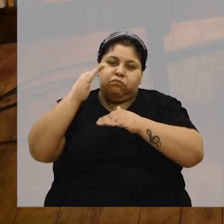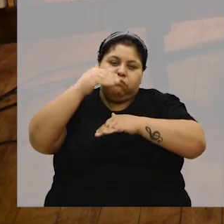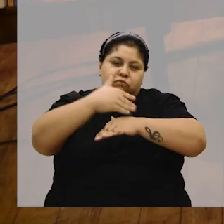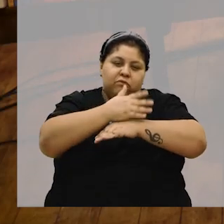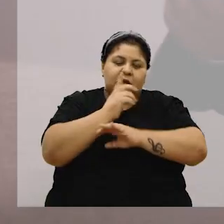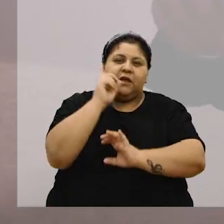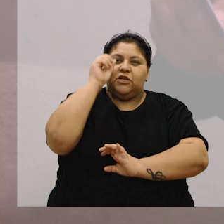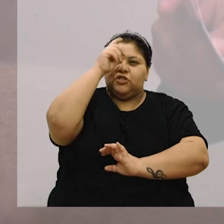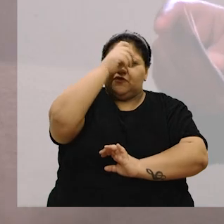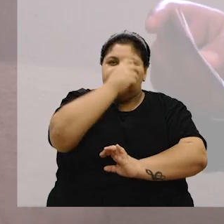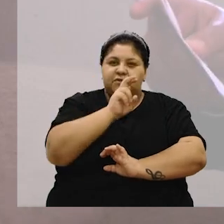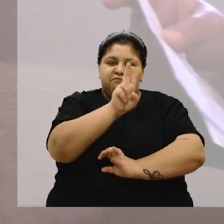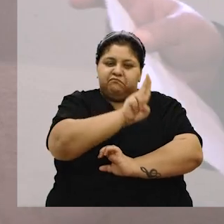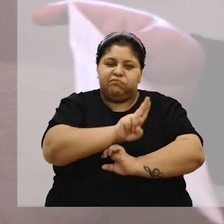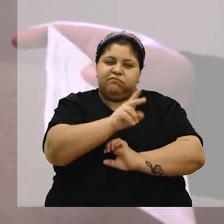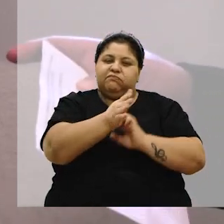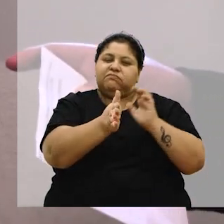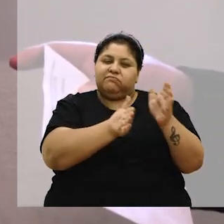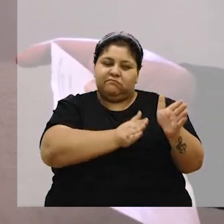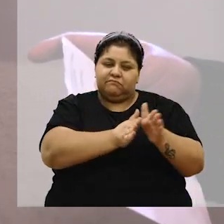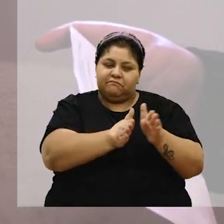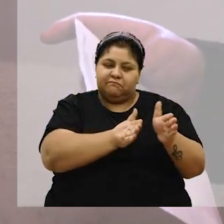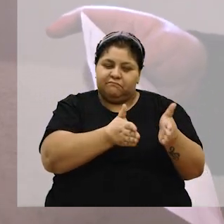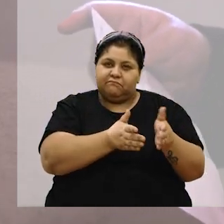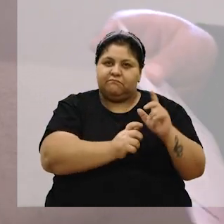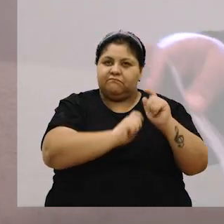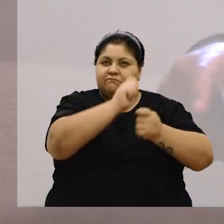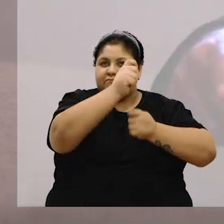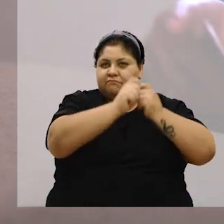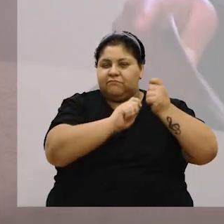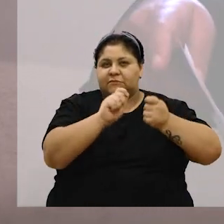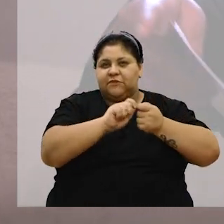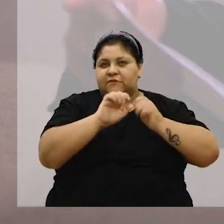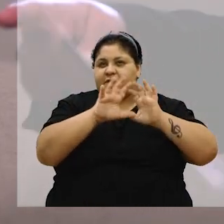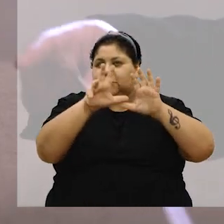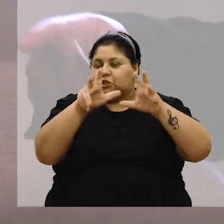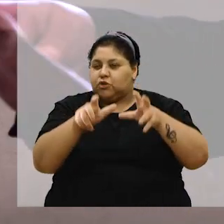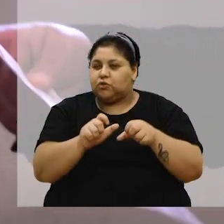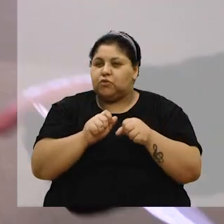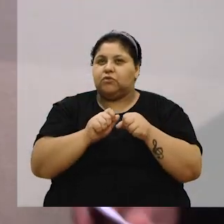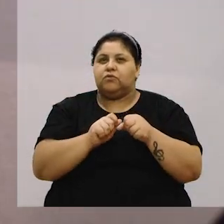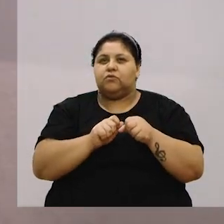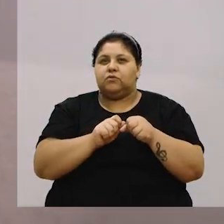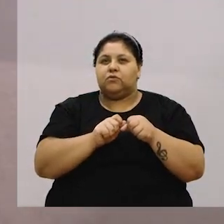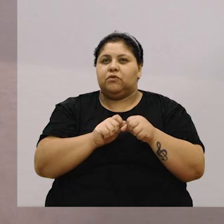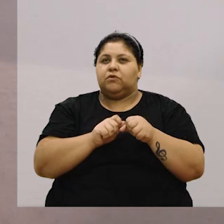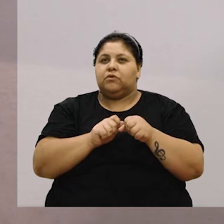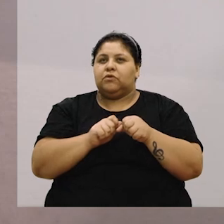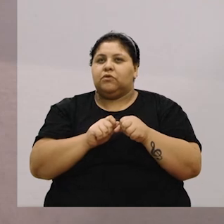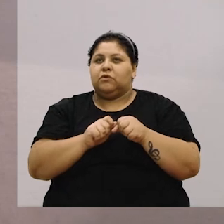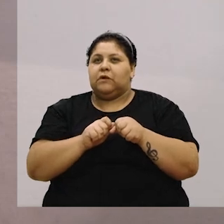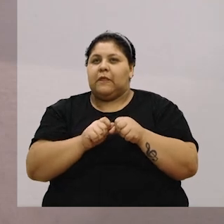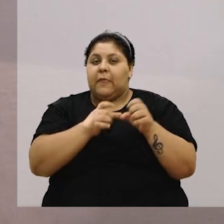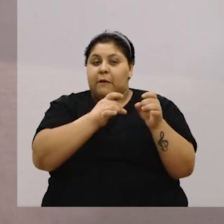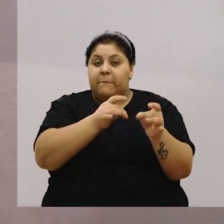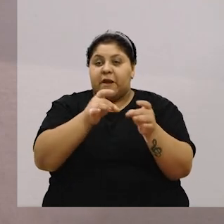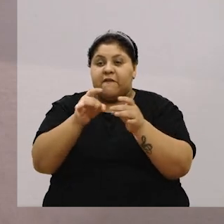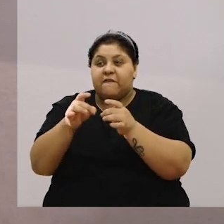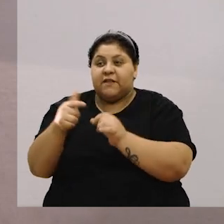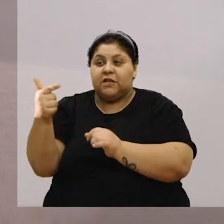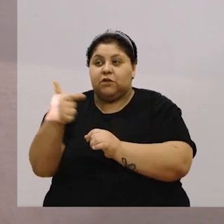montes, a dificuldade de ocupação, a dificuldade de acesso, e a indústria faz de tudo para escoar e ser o segundo maior